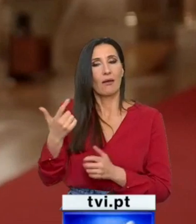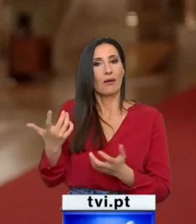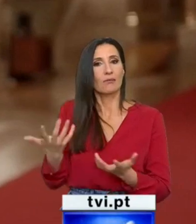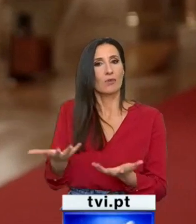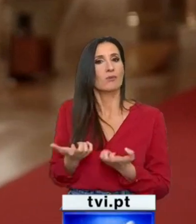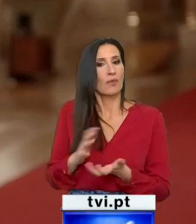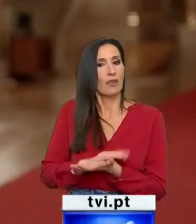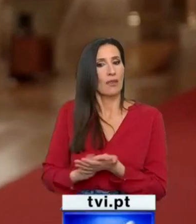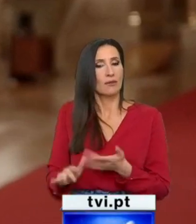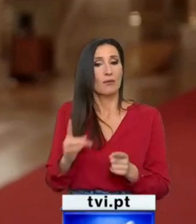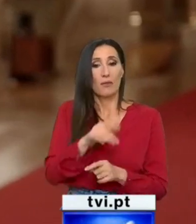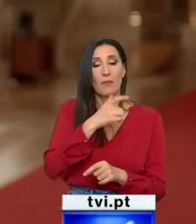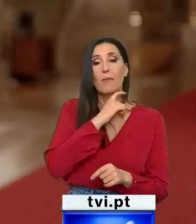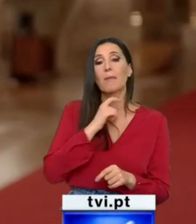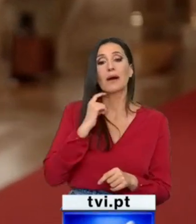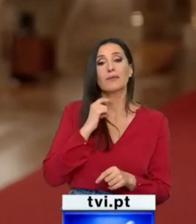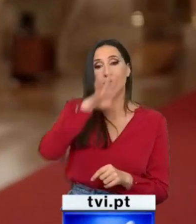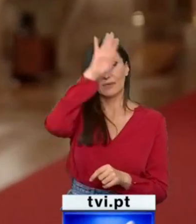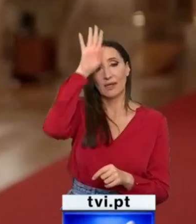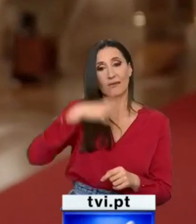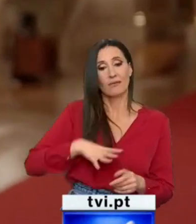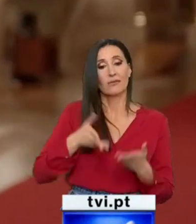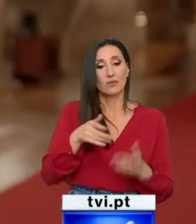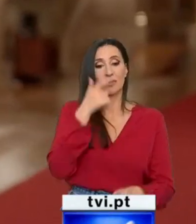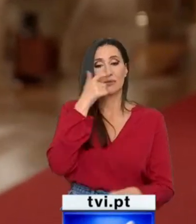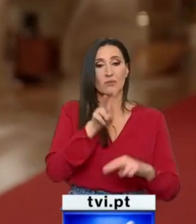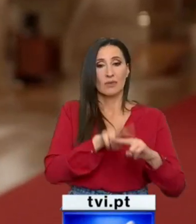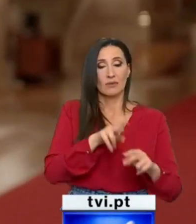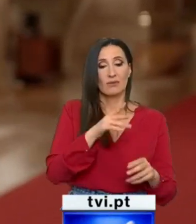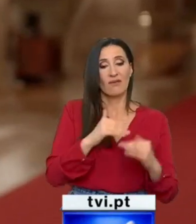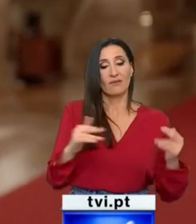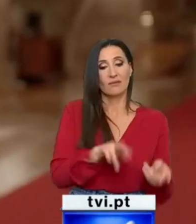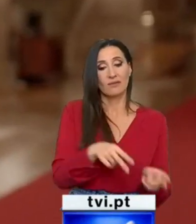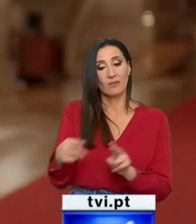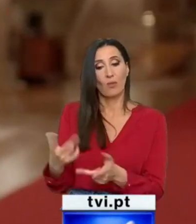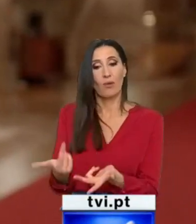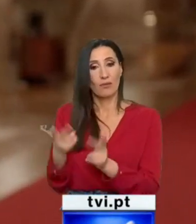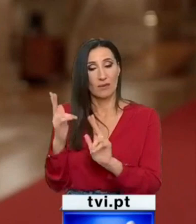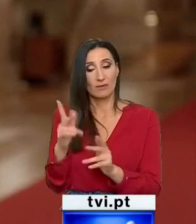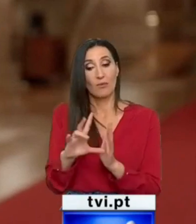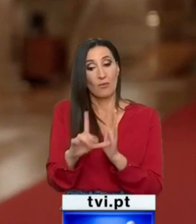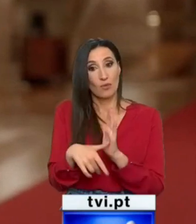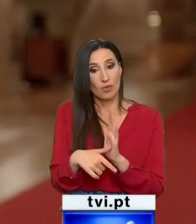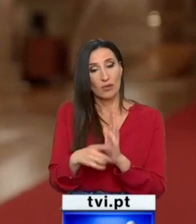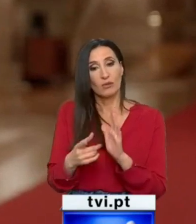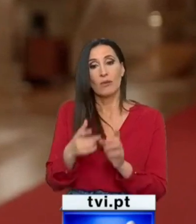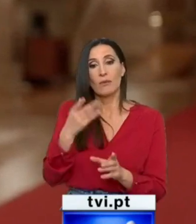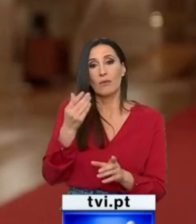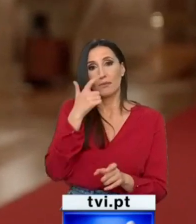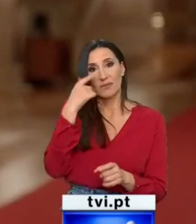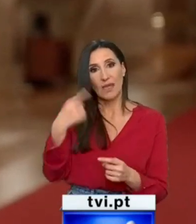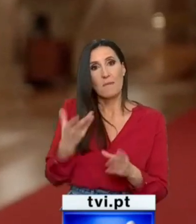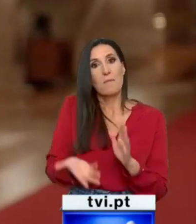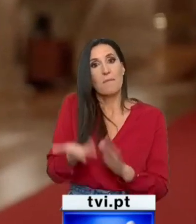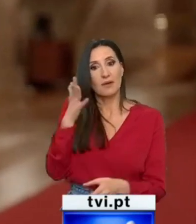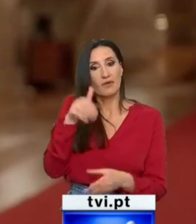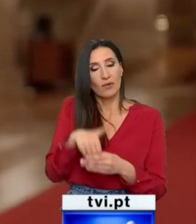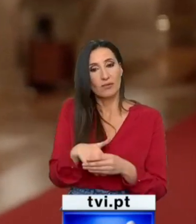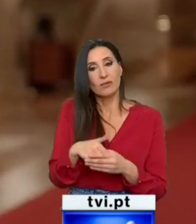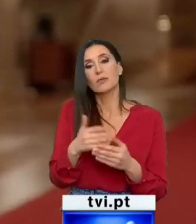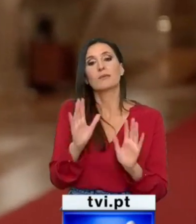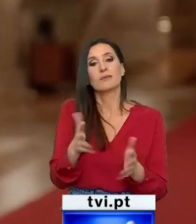de Braga que queria ajudar reclusos em fase de transição para a liberdade. O seu projeto foi o mais votado e deveria ter